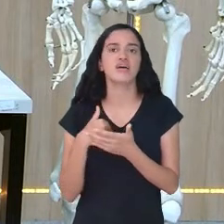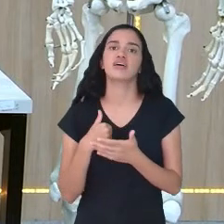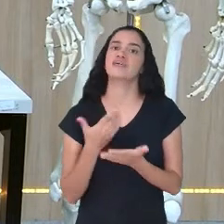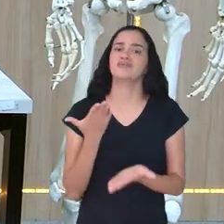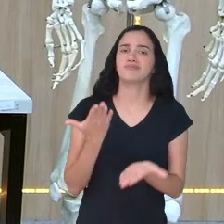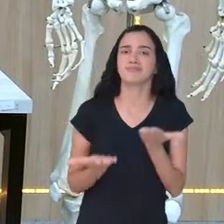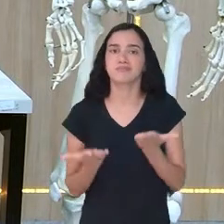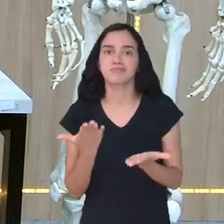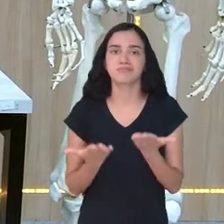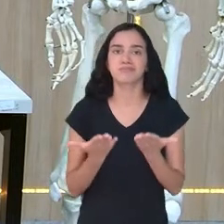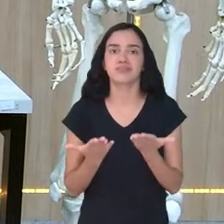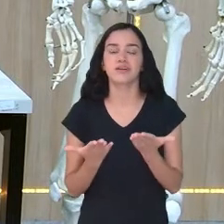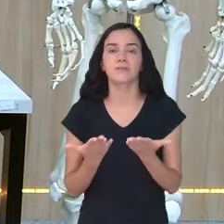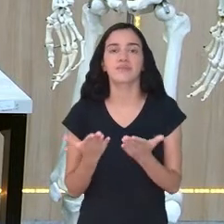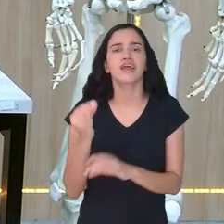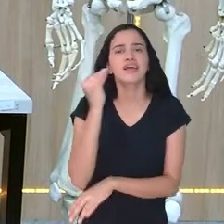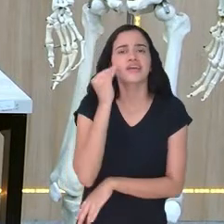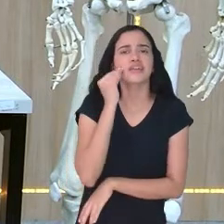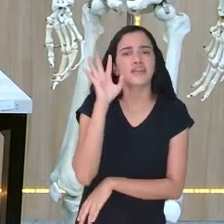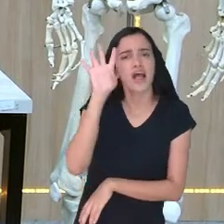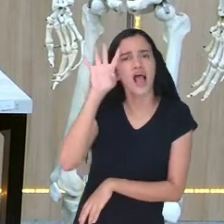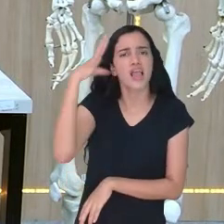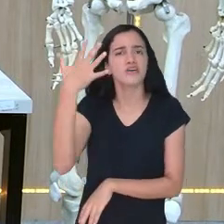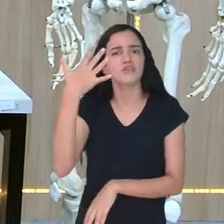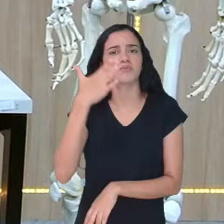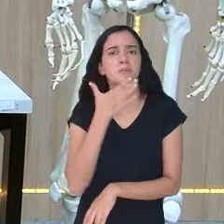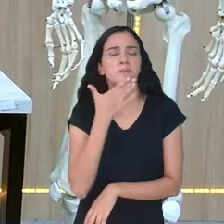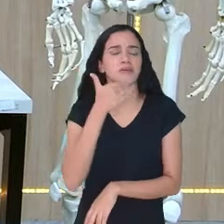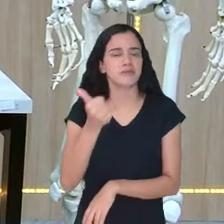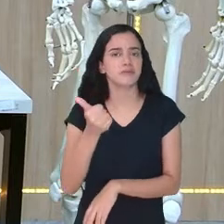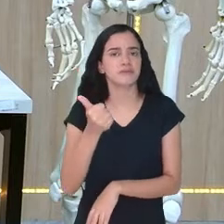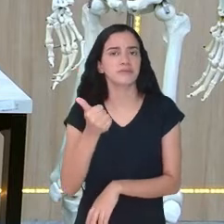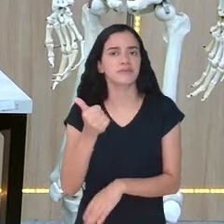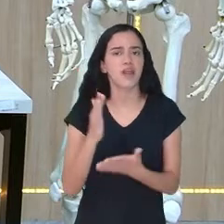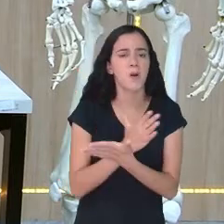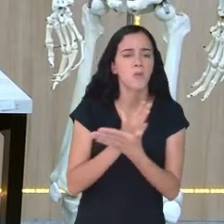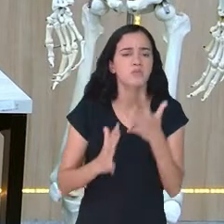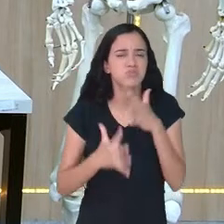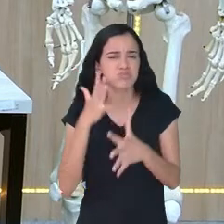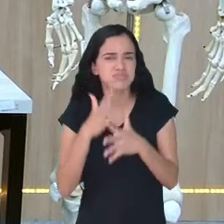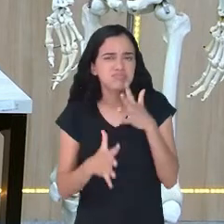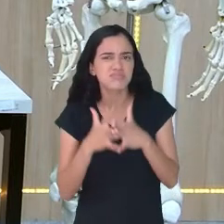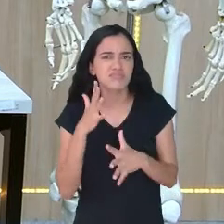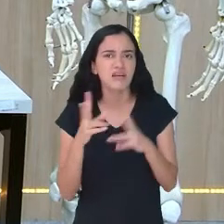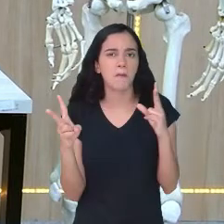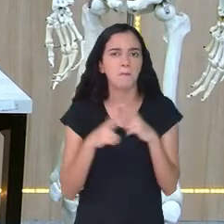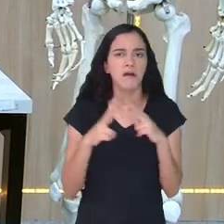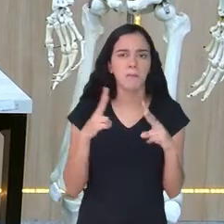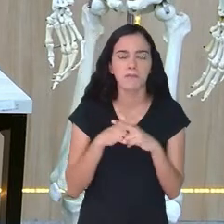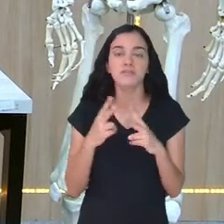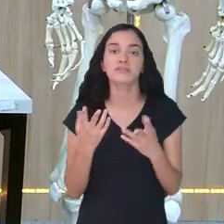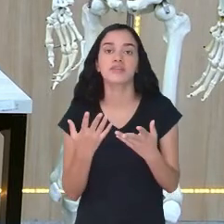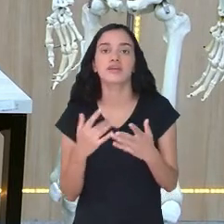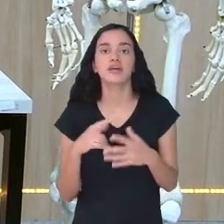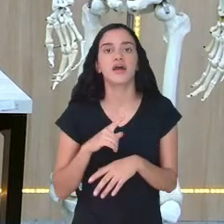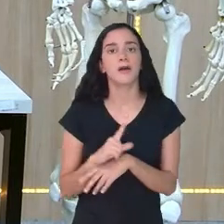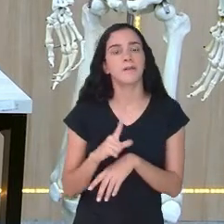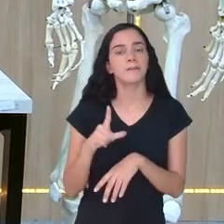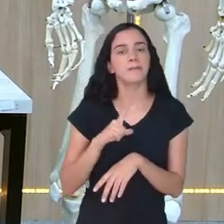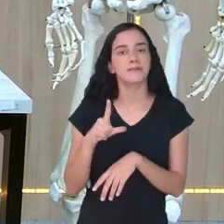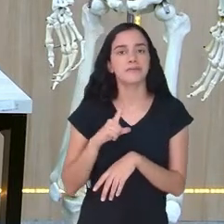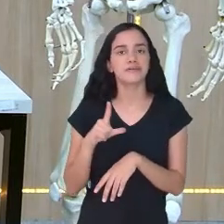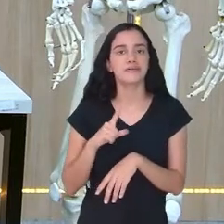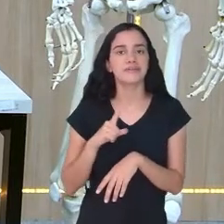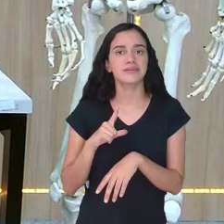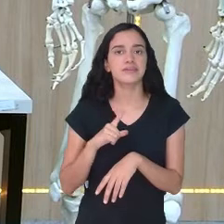equilíbrio. Tentar resolver da melhor maneira possível alguns conflitos para a gente ter